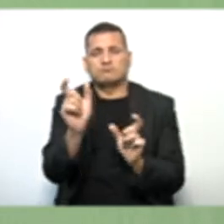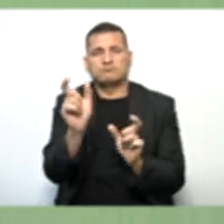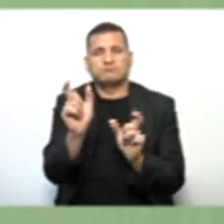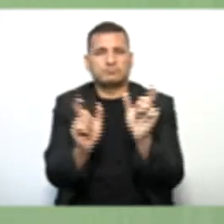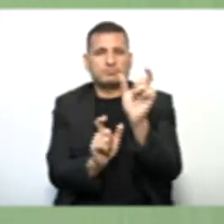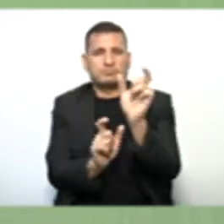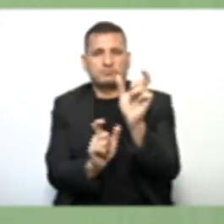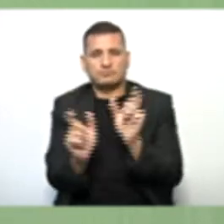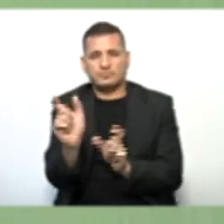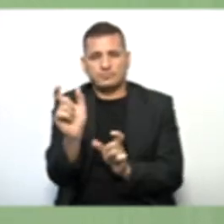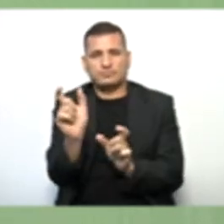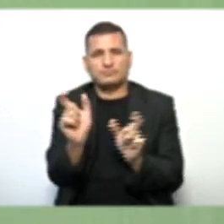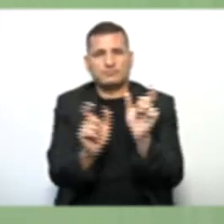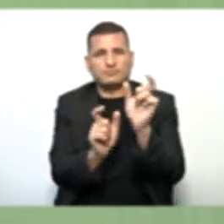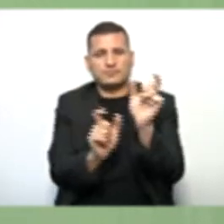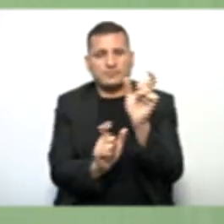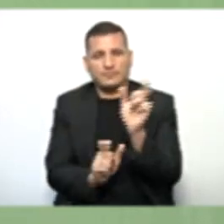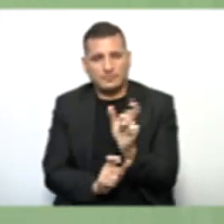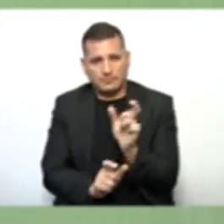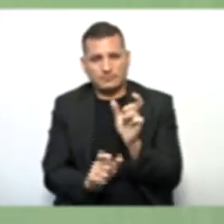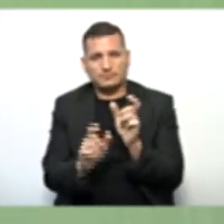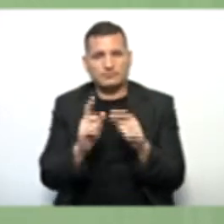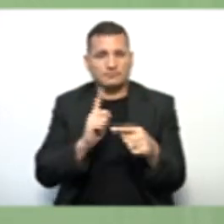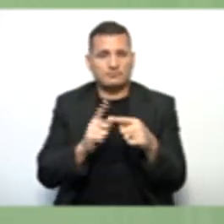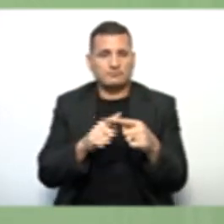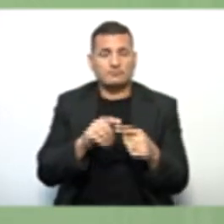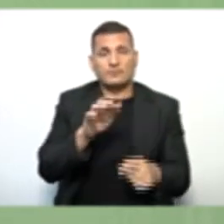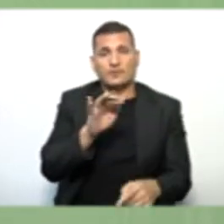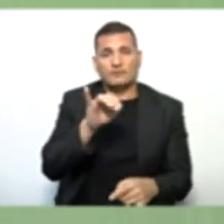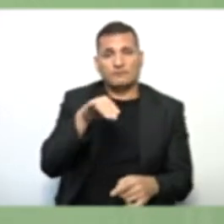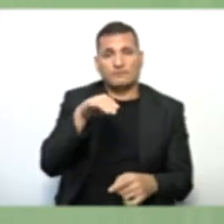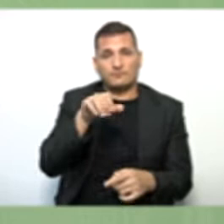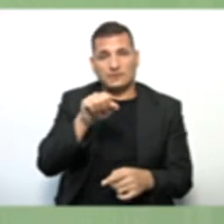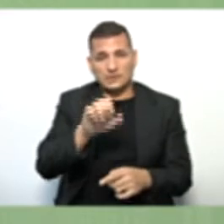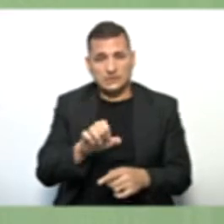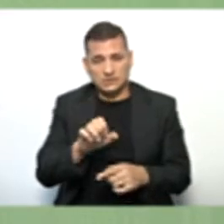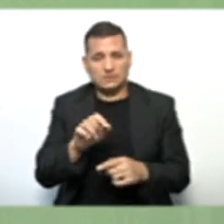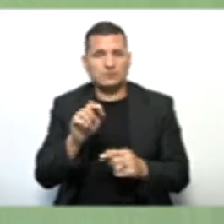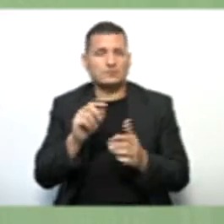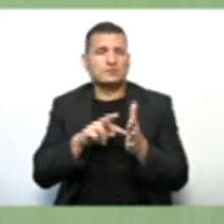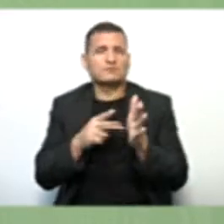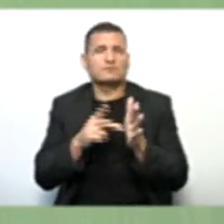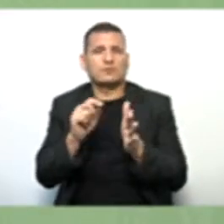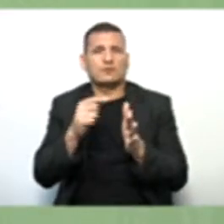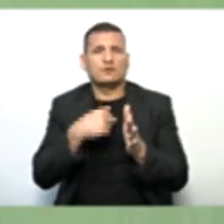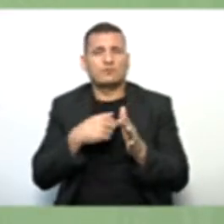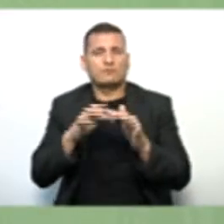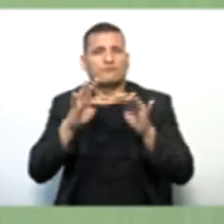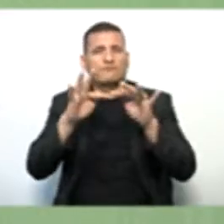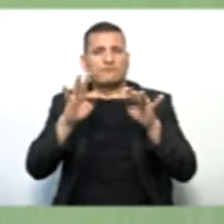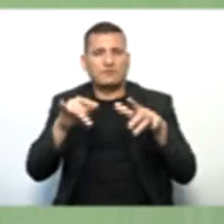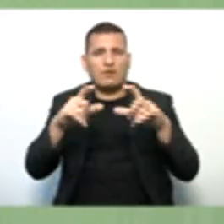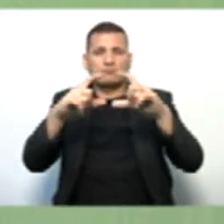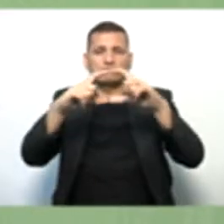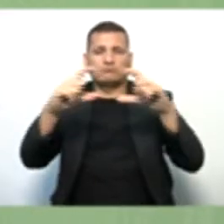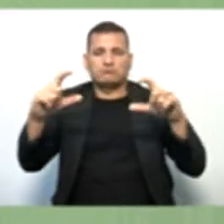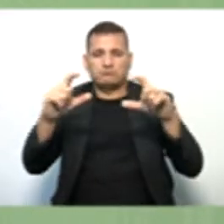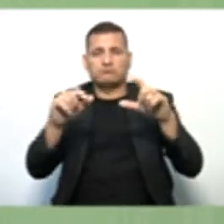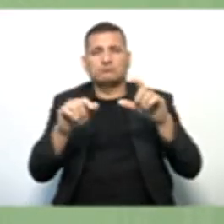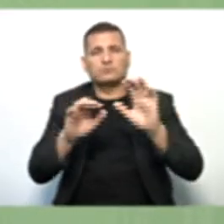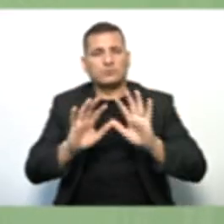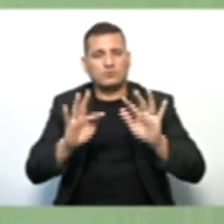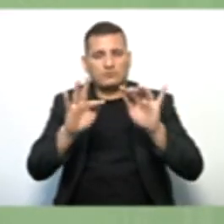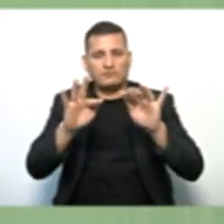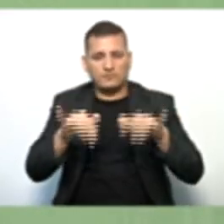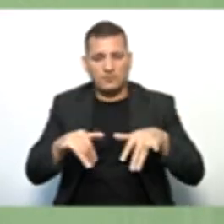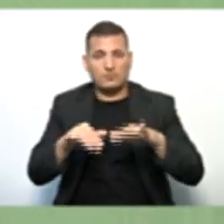com o pseudocódigo e muito enxuto. Porque esse fim sim significa que eu finalizei esse meu bloco de código. Tá? E no